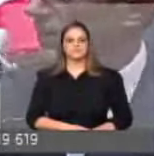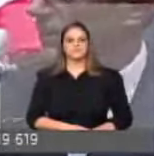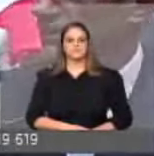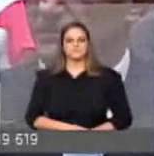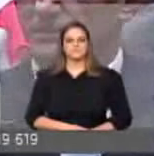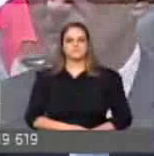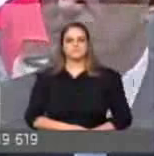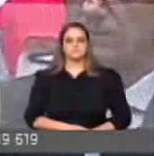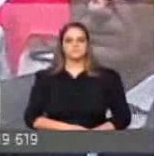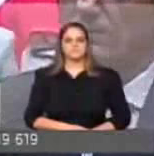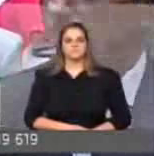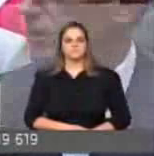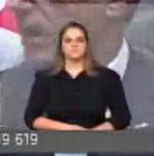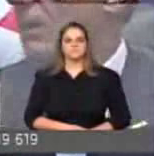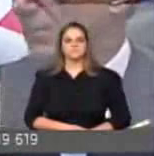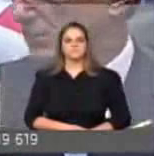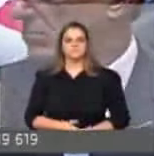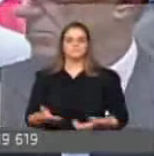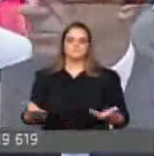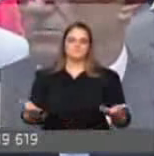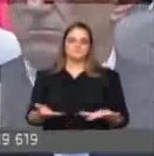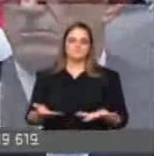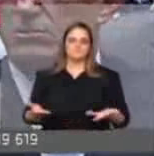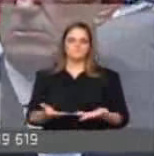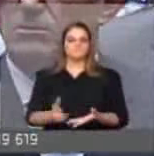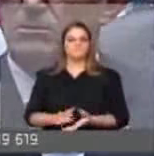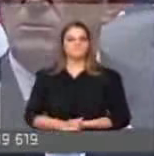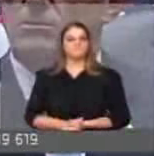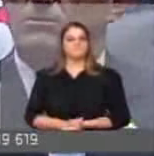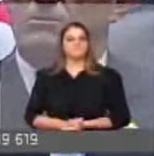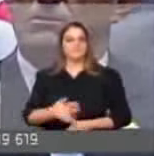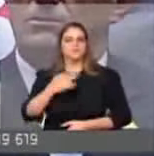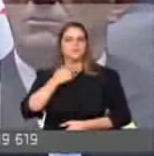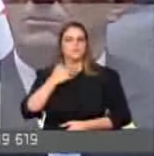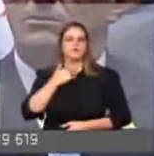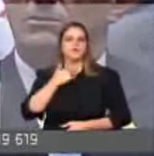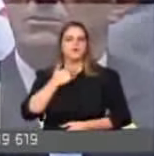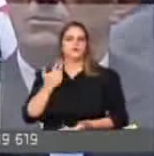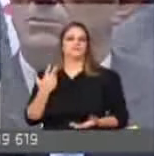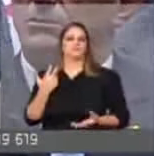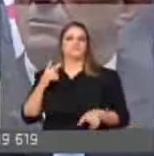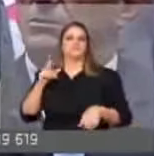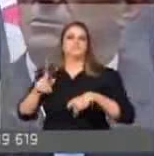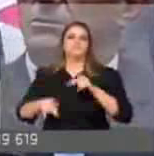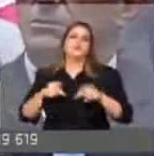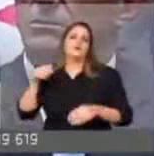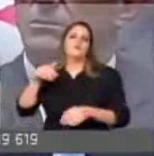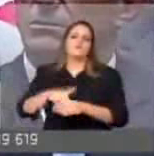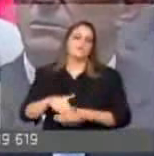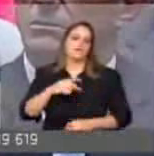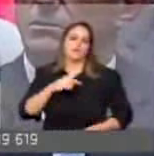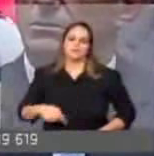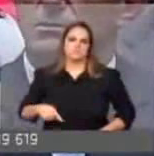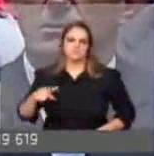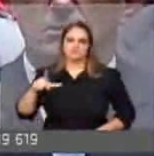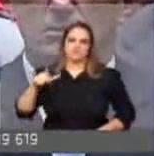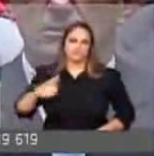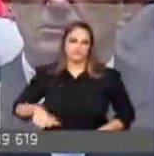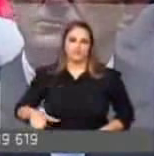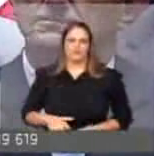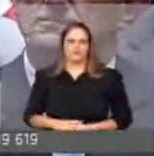Diante da impossibilidade de novas eleições, em favor dos 10